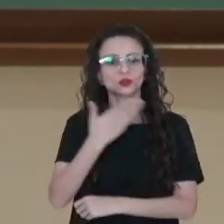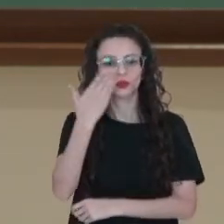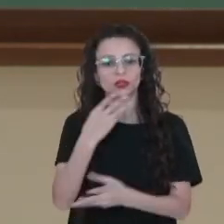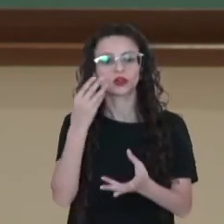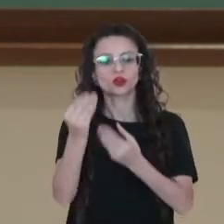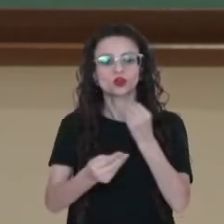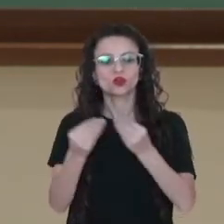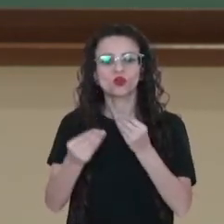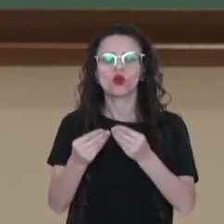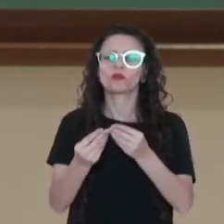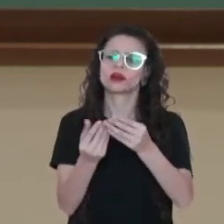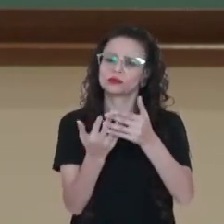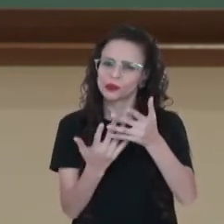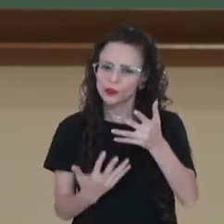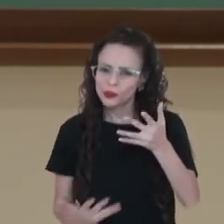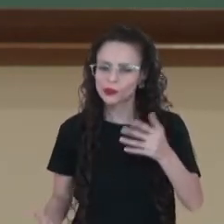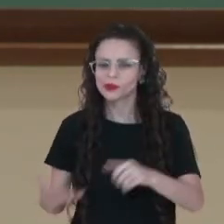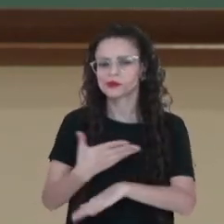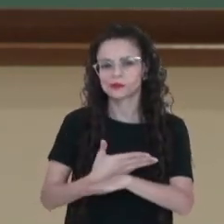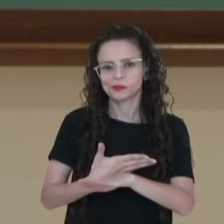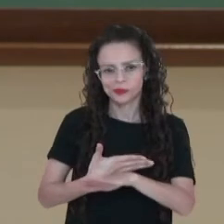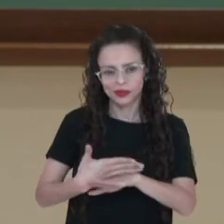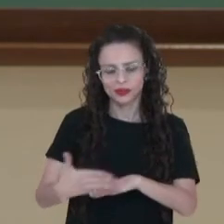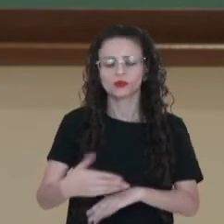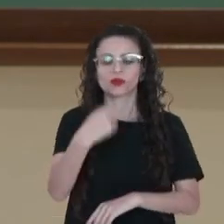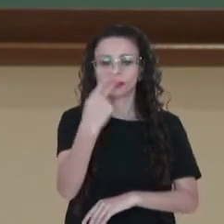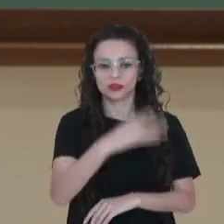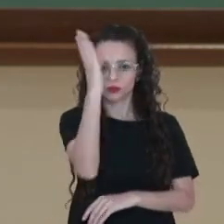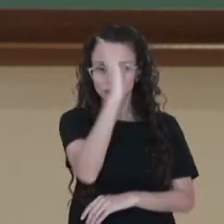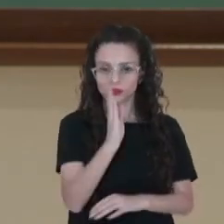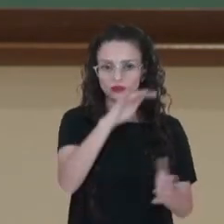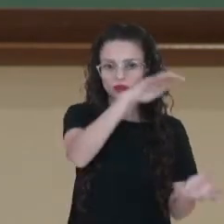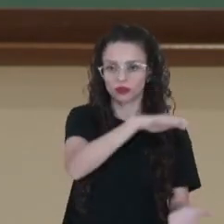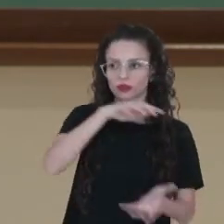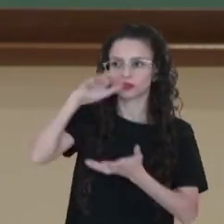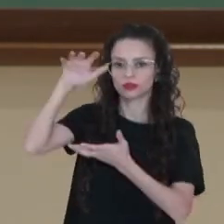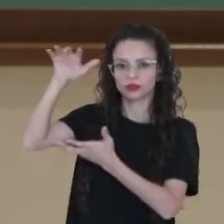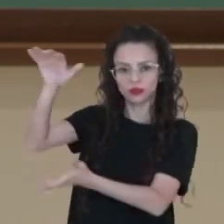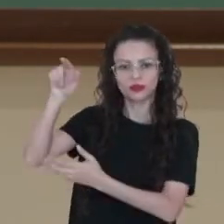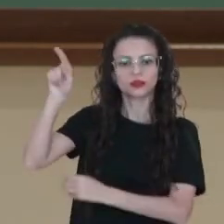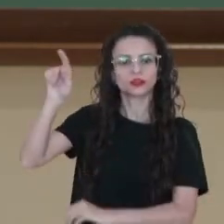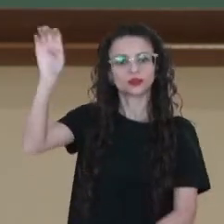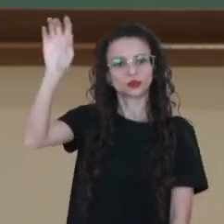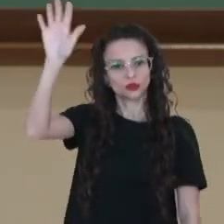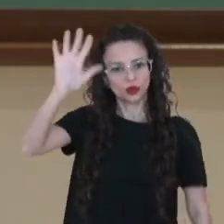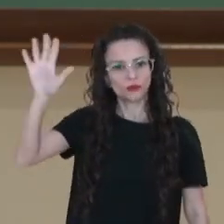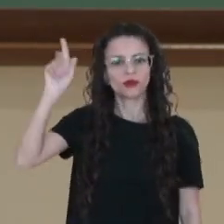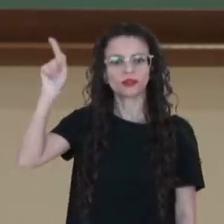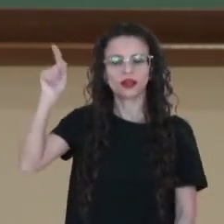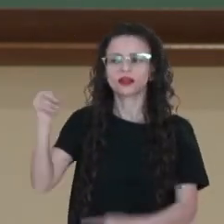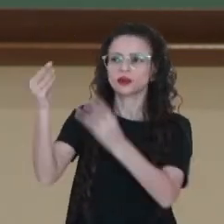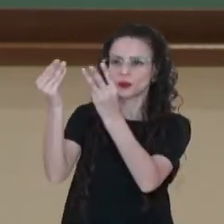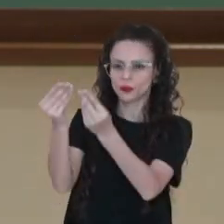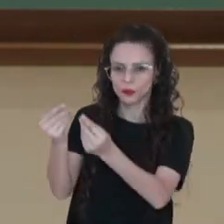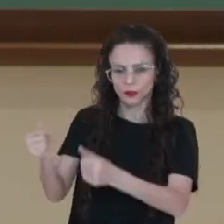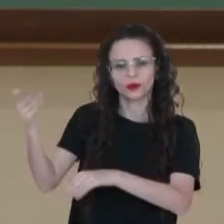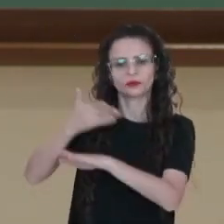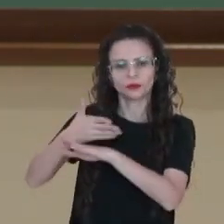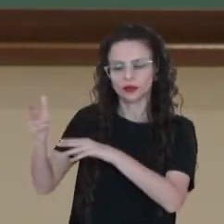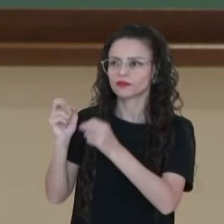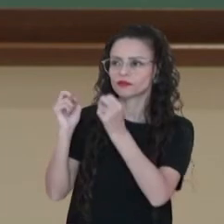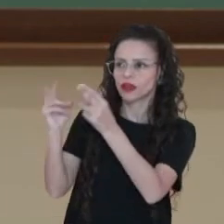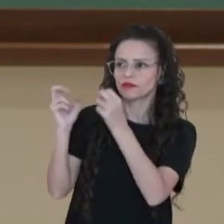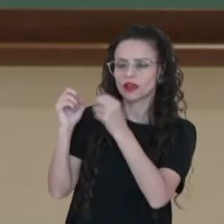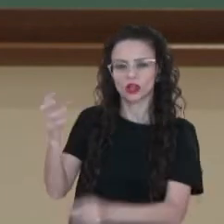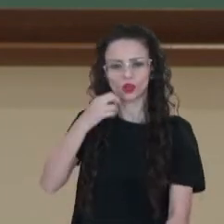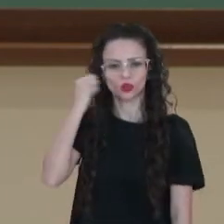do refino. O açúcar saía daqui do Brasil, ia para a Europa, os holandeses refinavam e vendiam e